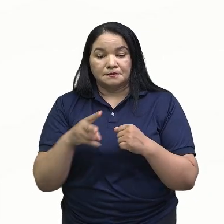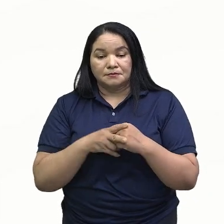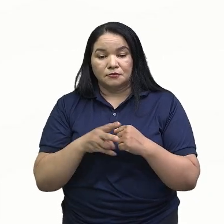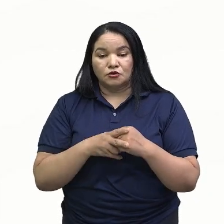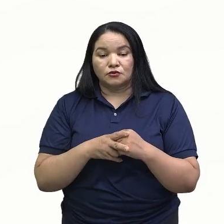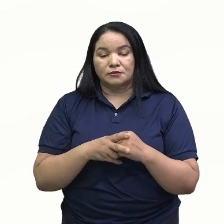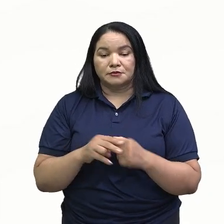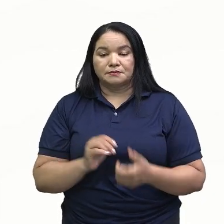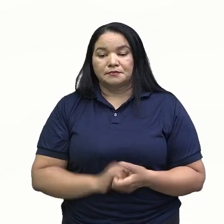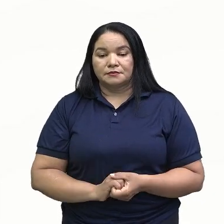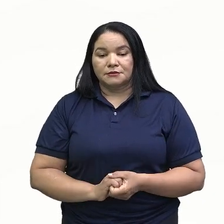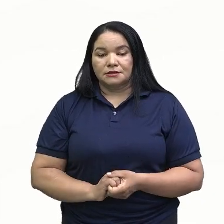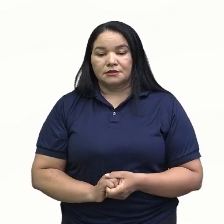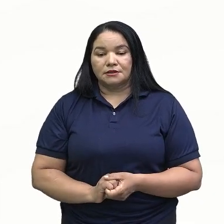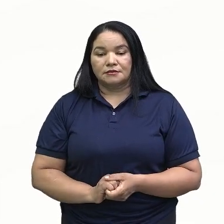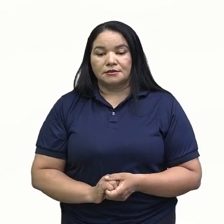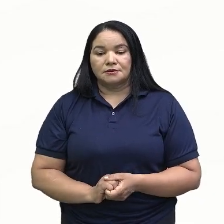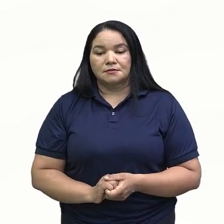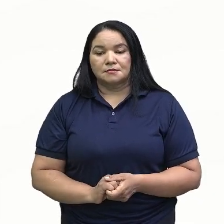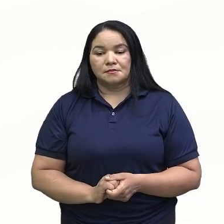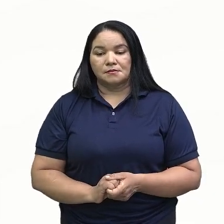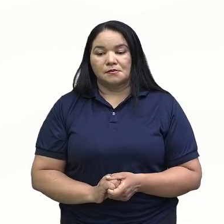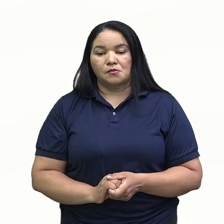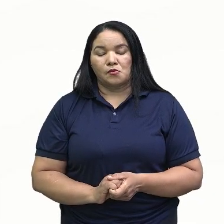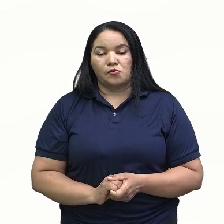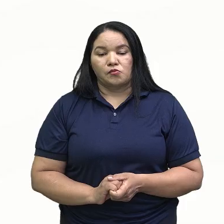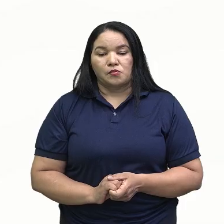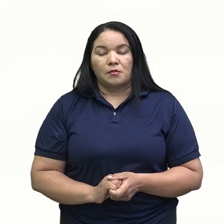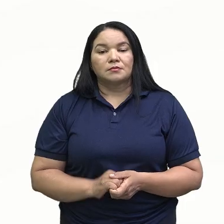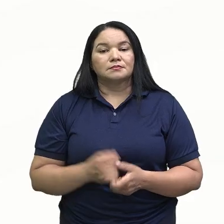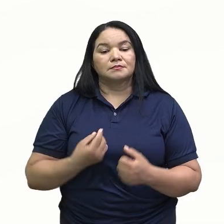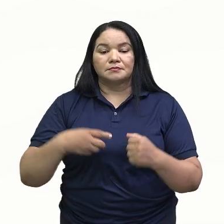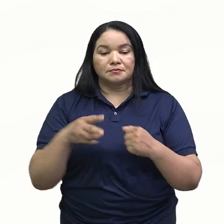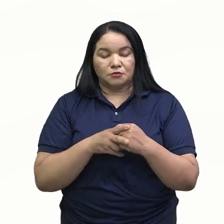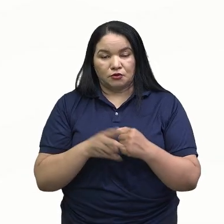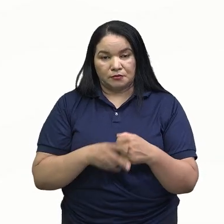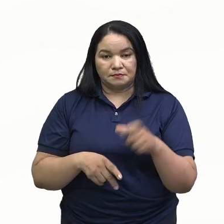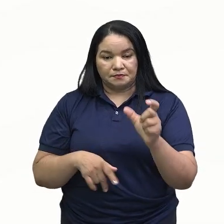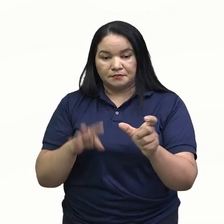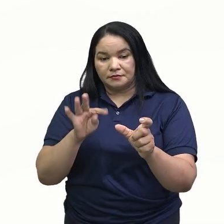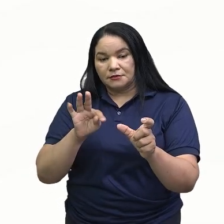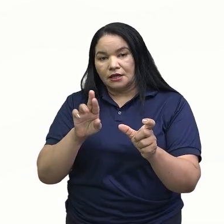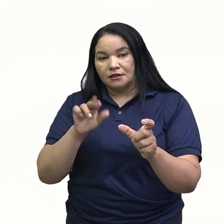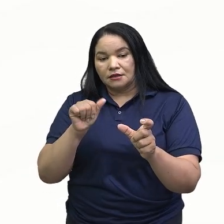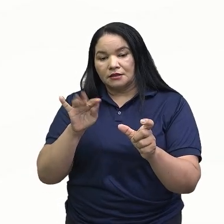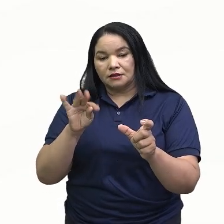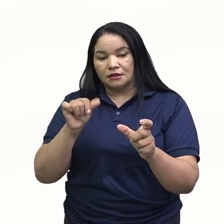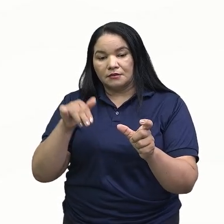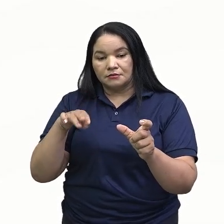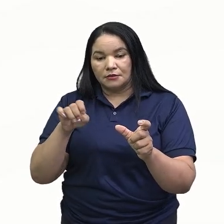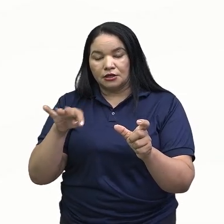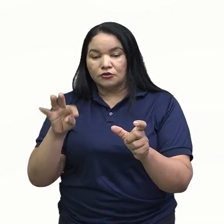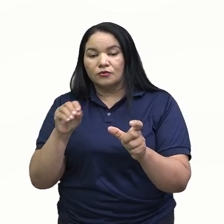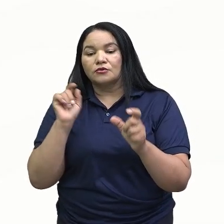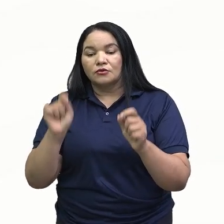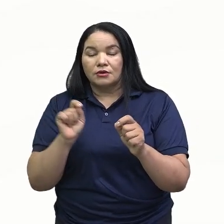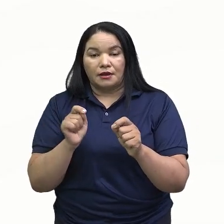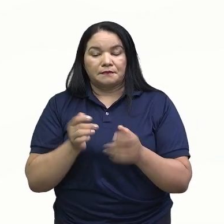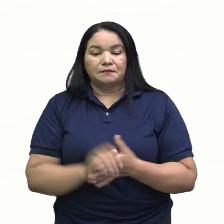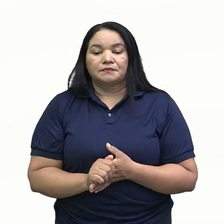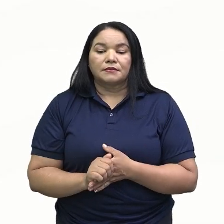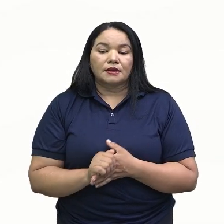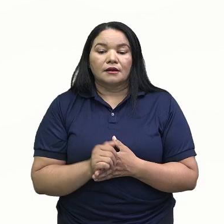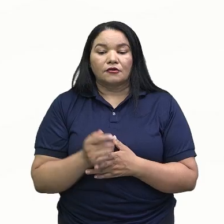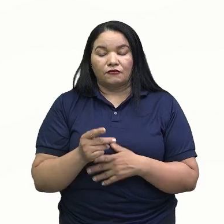Pronome de tratamento também, né? O verbo fica na terceira pessoa do singular. Quando nós vamos concordar, então,